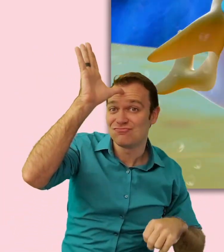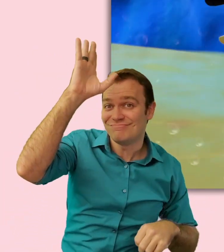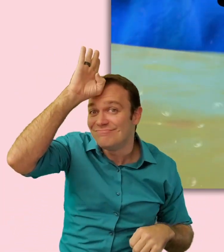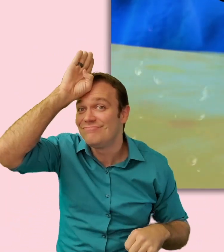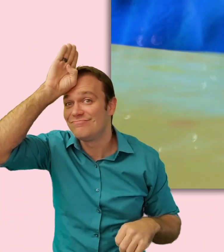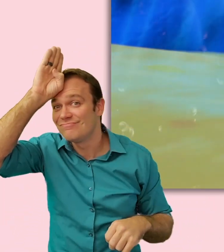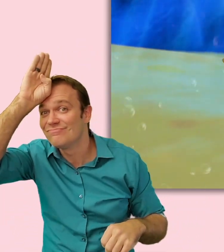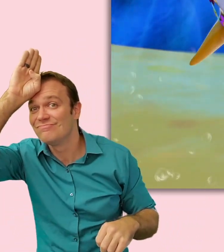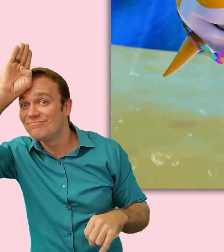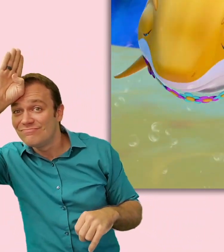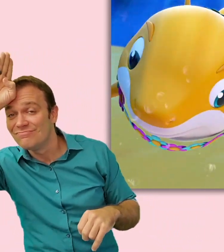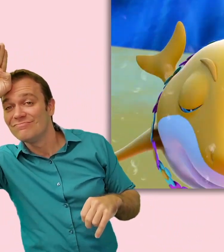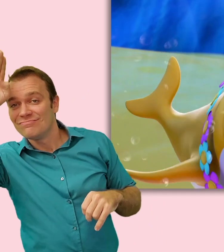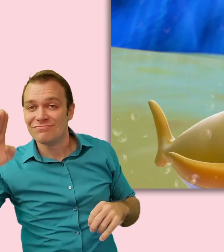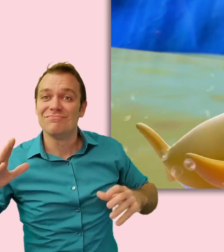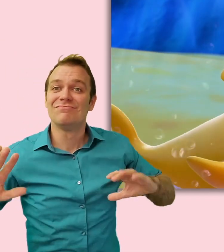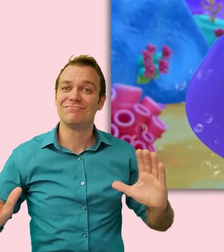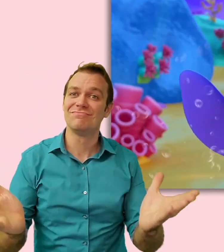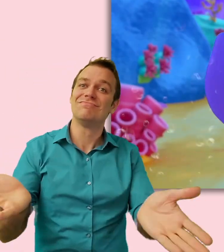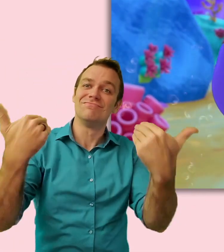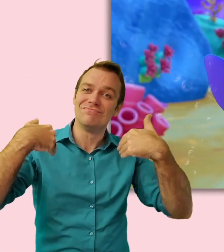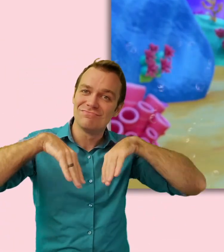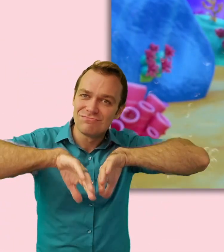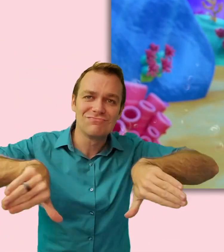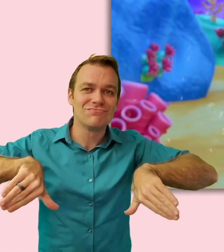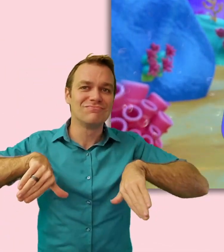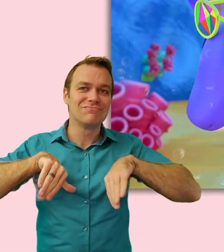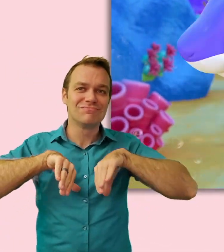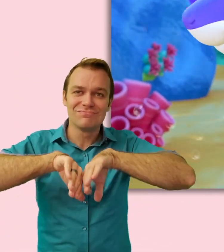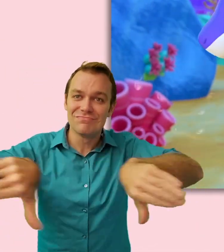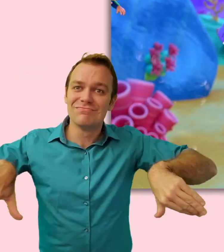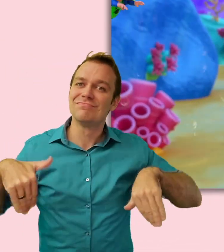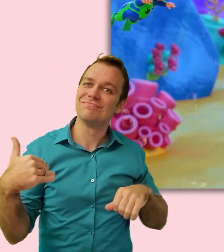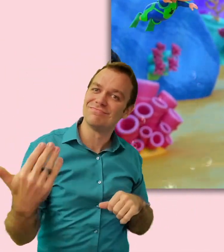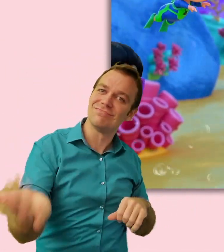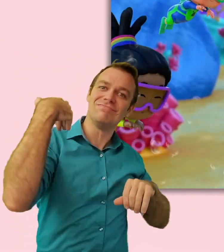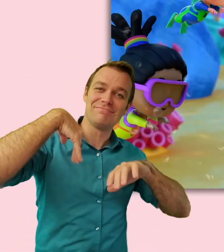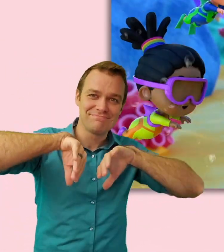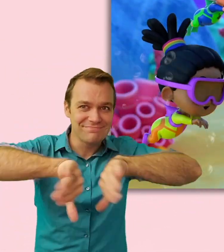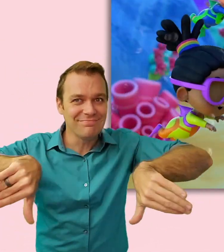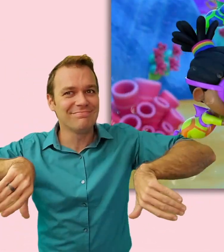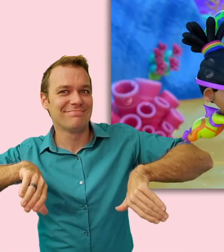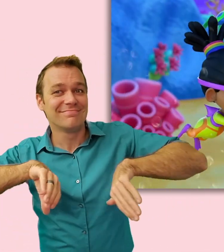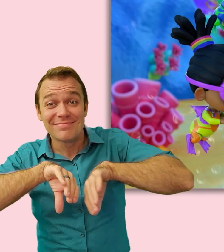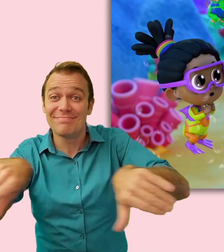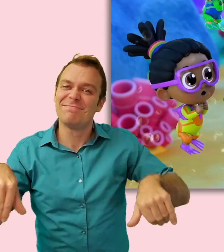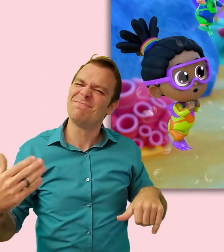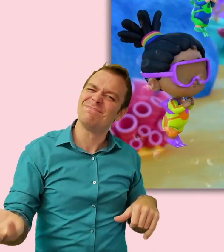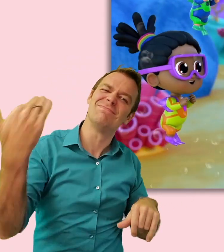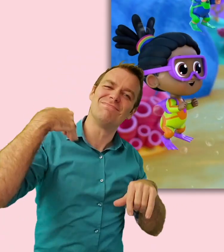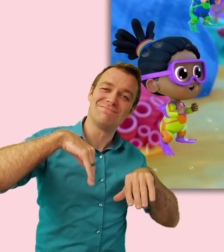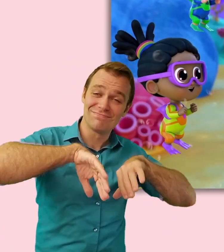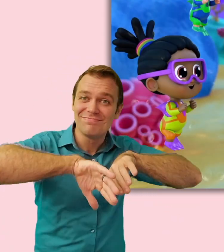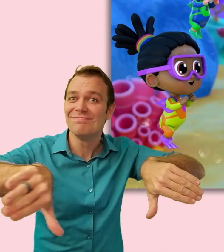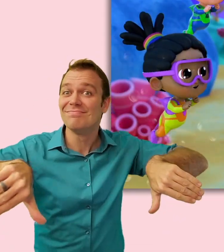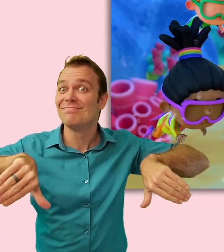do do. Daddy shark. Let's go swim do do do do do. Let's go swim do do do do do. Let's